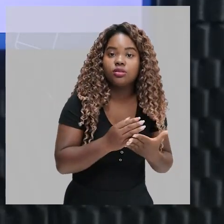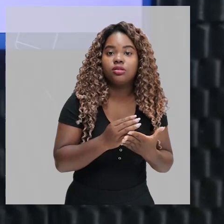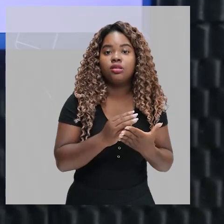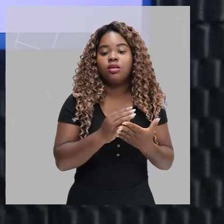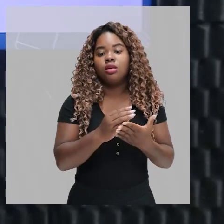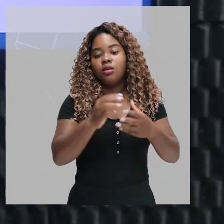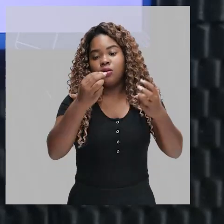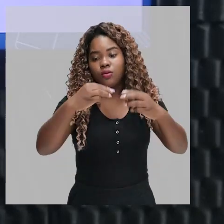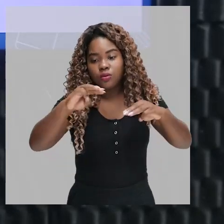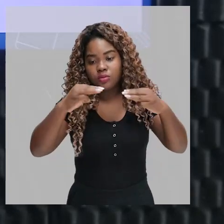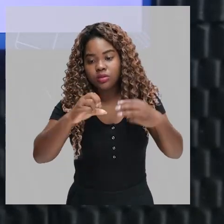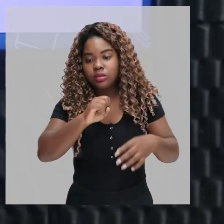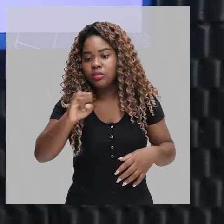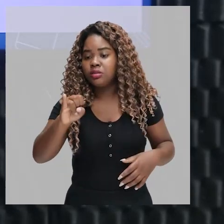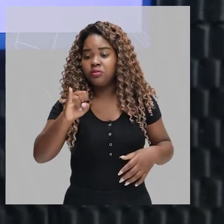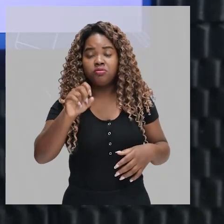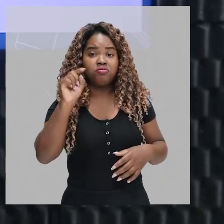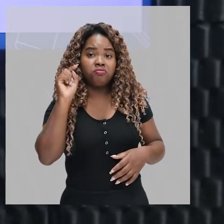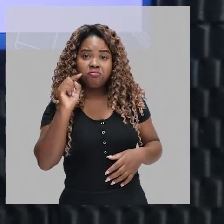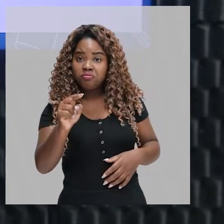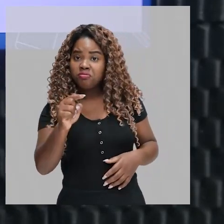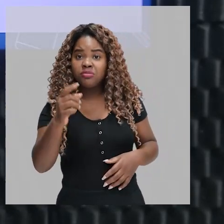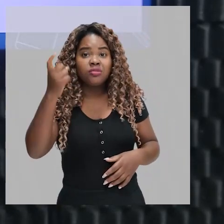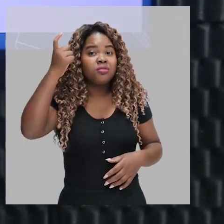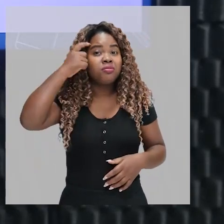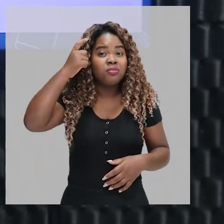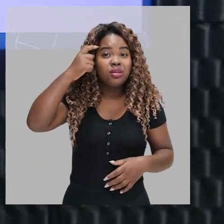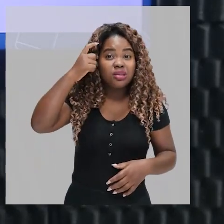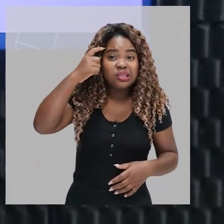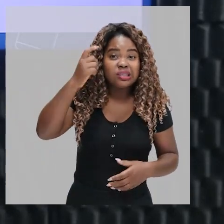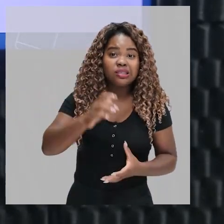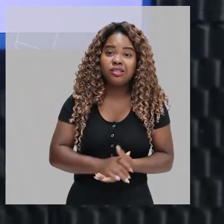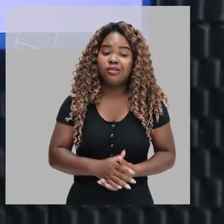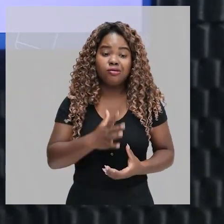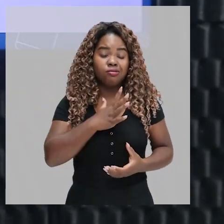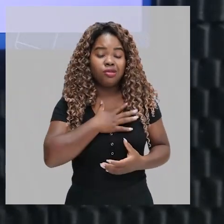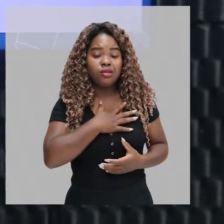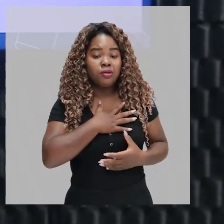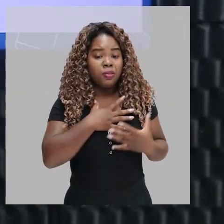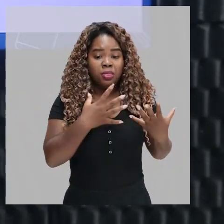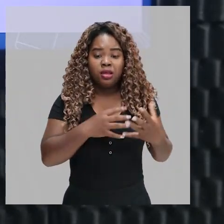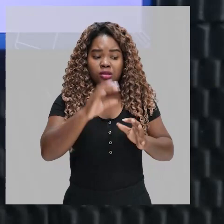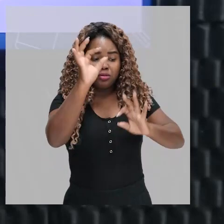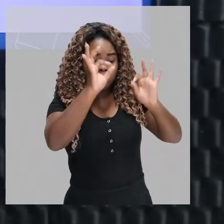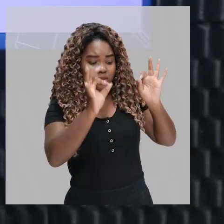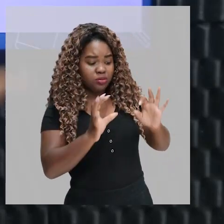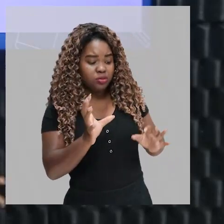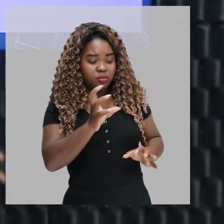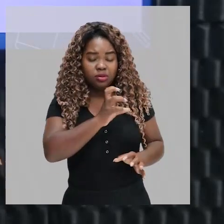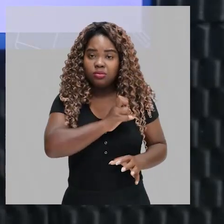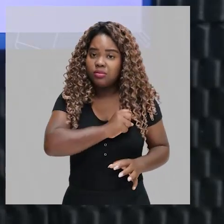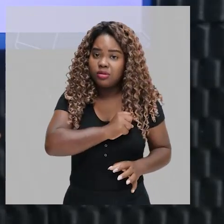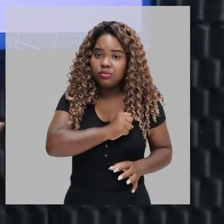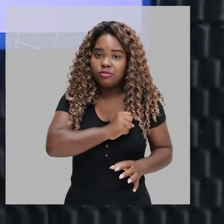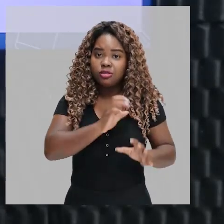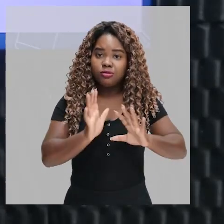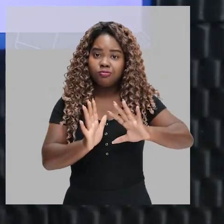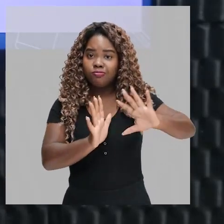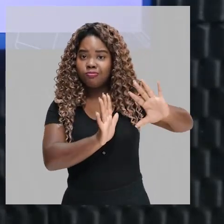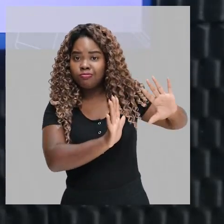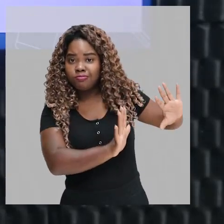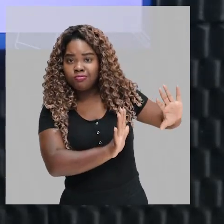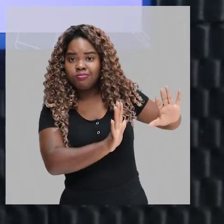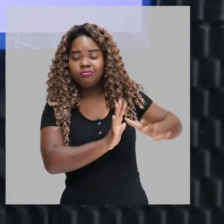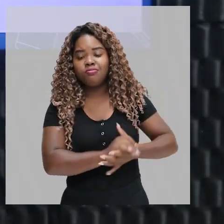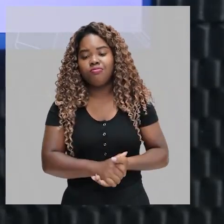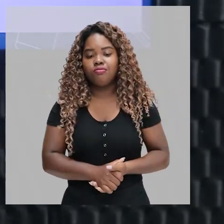acha que não tá pronto para amar então eu não tô eu não tô pronta para amar então me deixa de lado foi o que eu eu lírico só